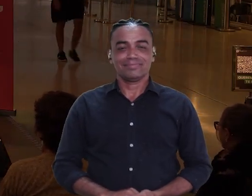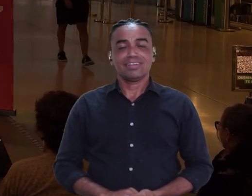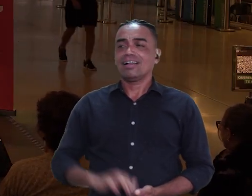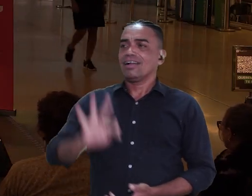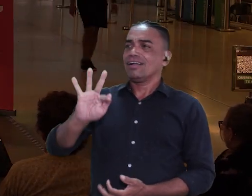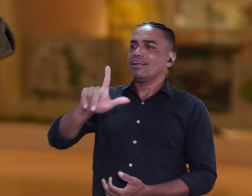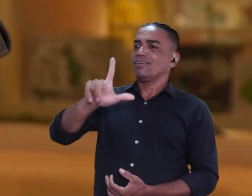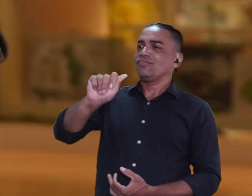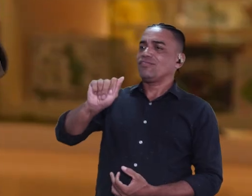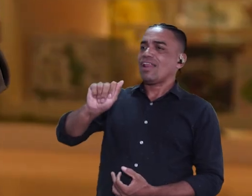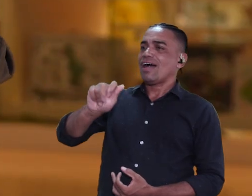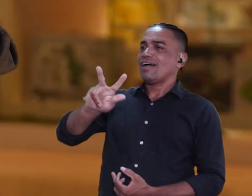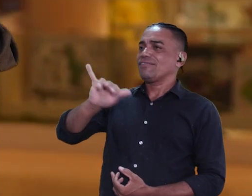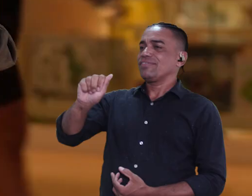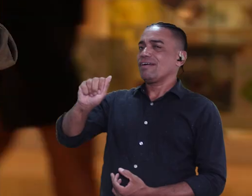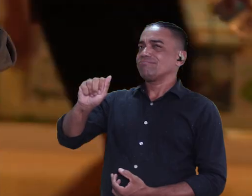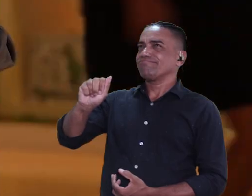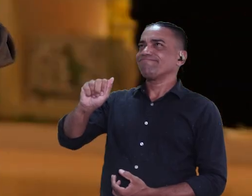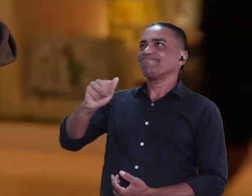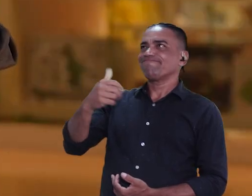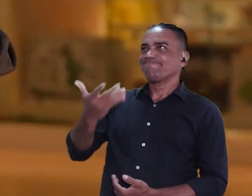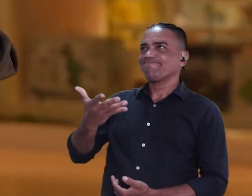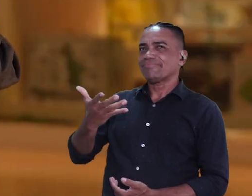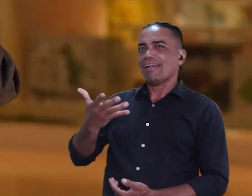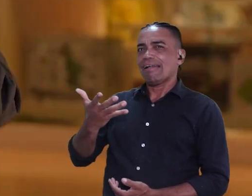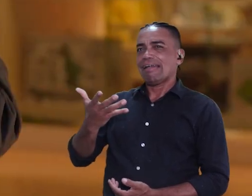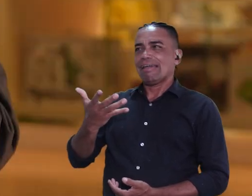Ô, Flávia, a gente está exatamente nessa